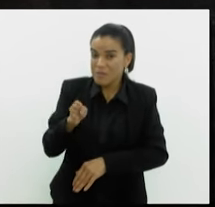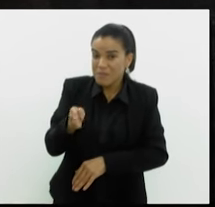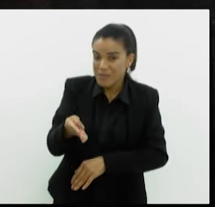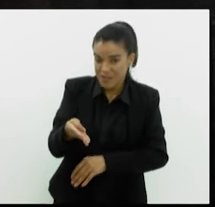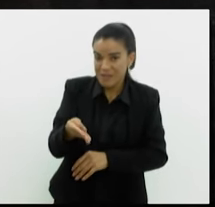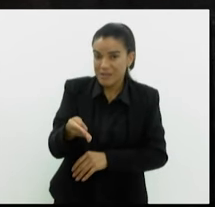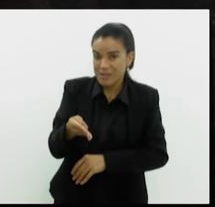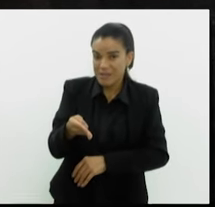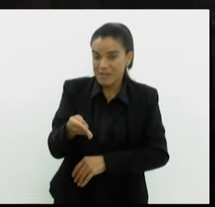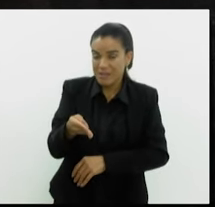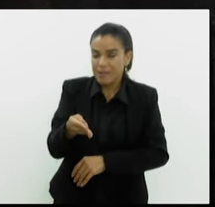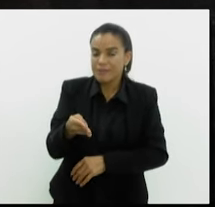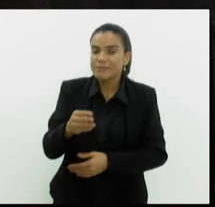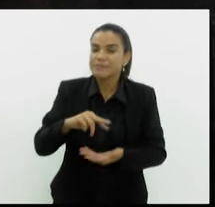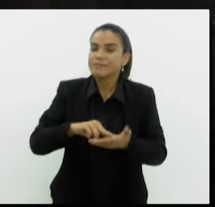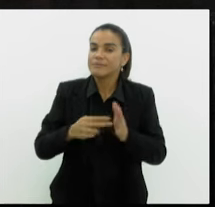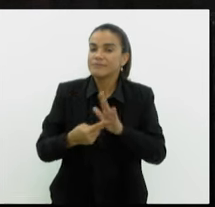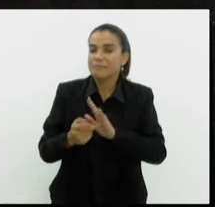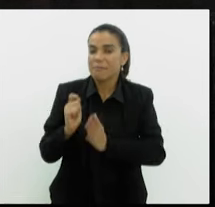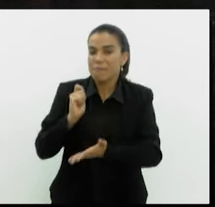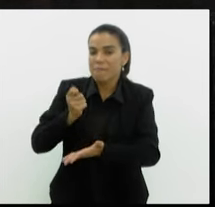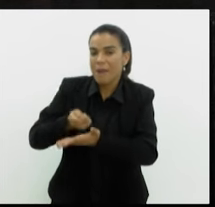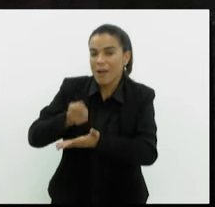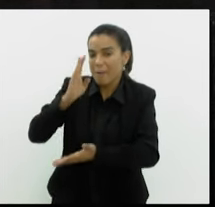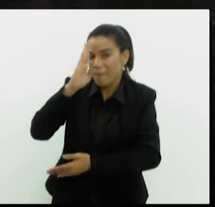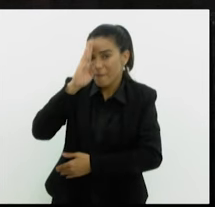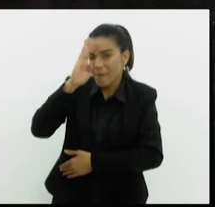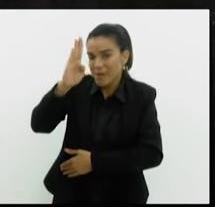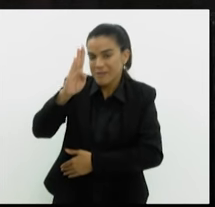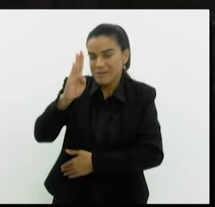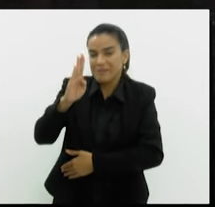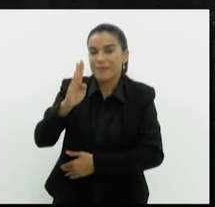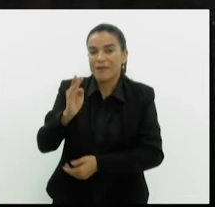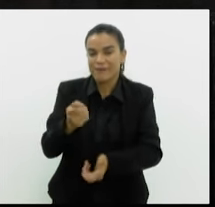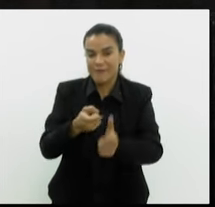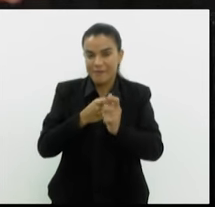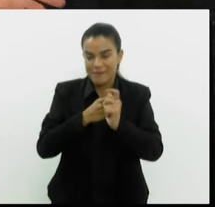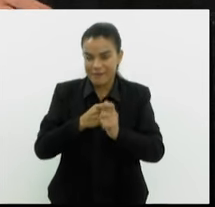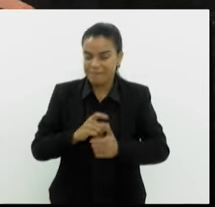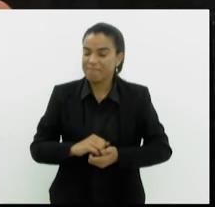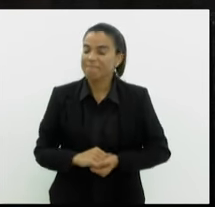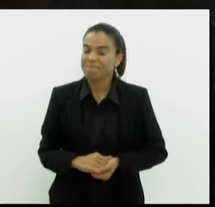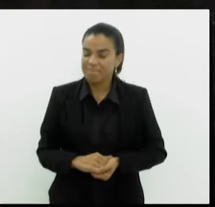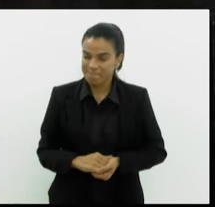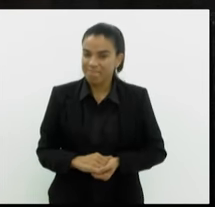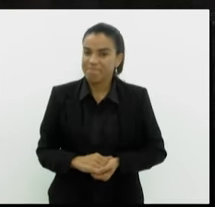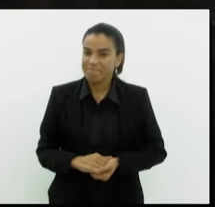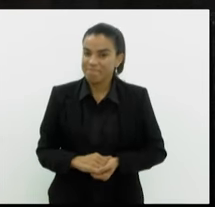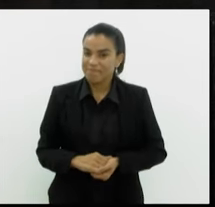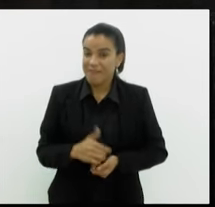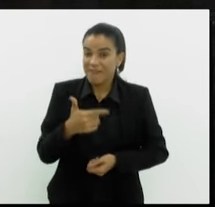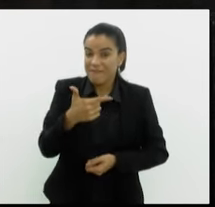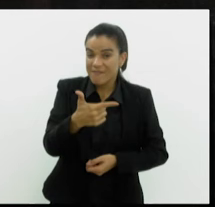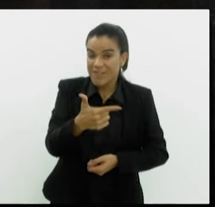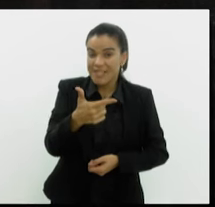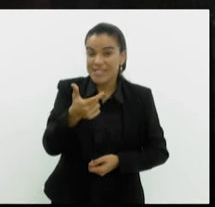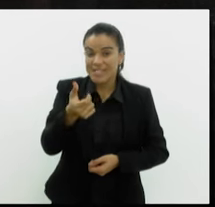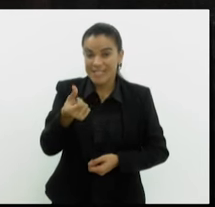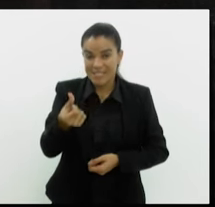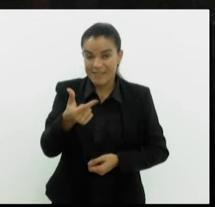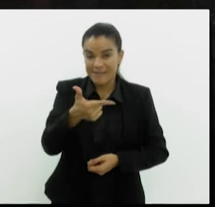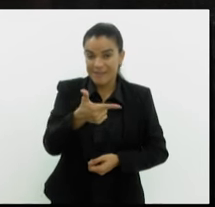11 bi é para pagar principal e serviço da dívida. E 26 e